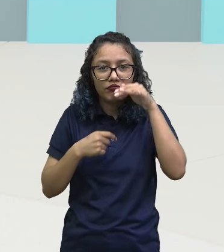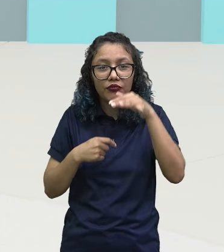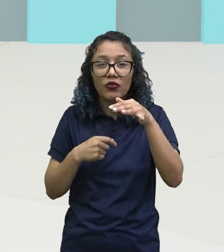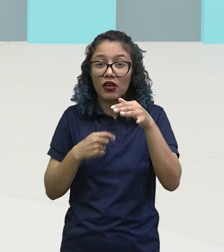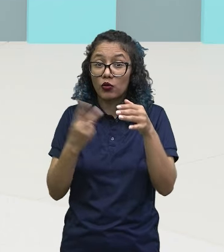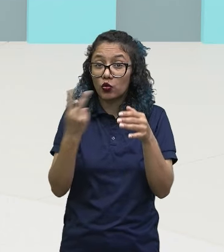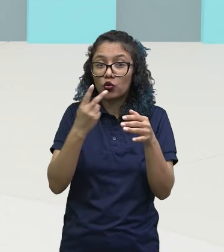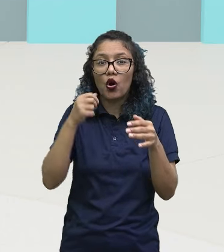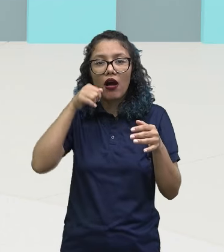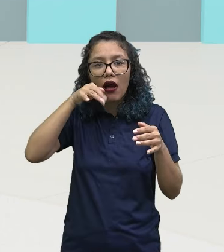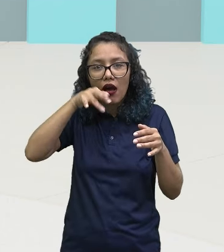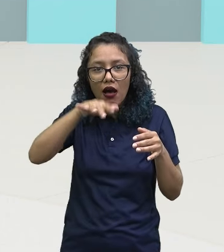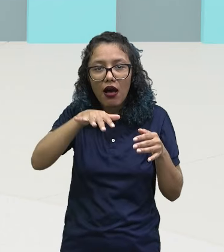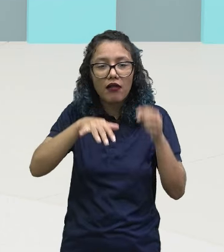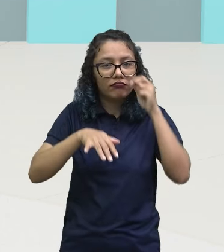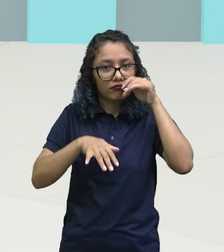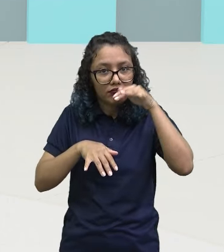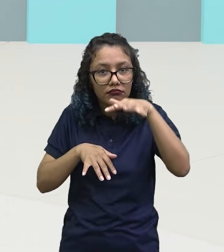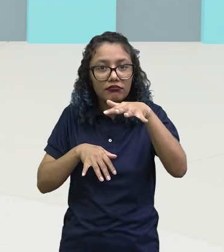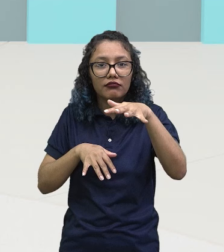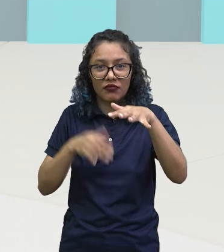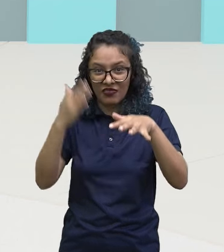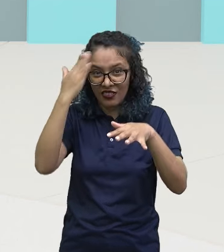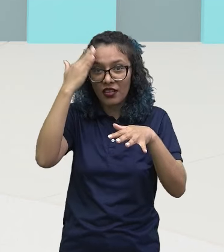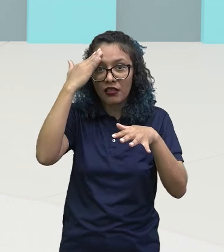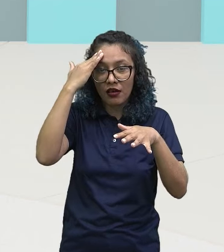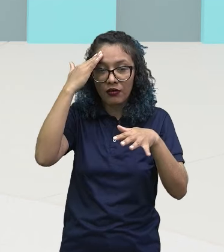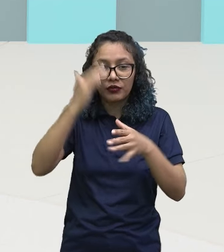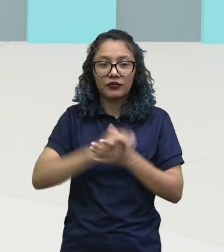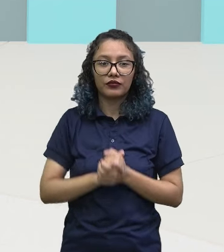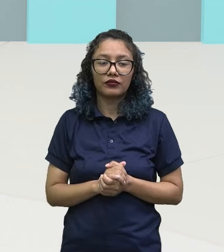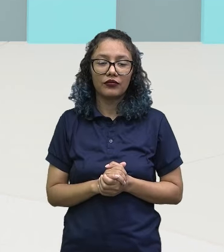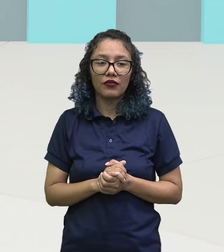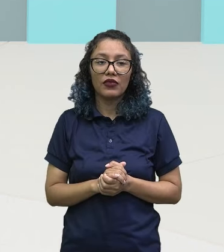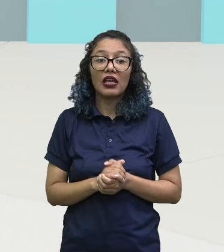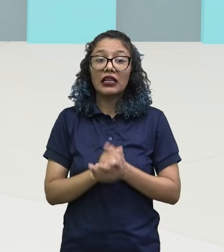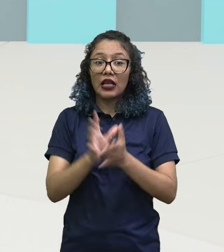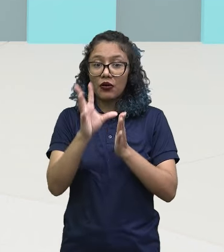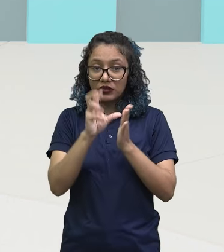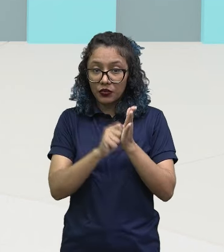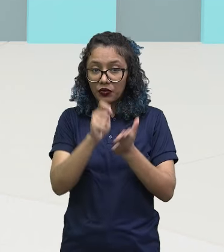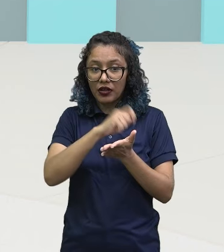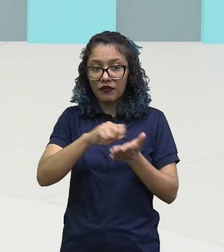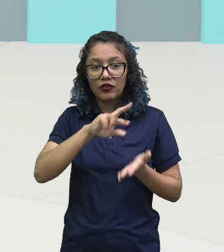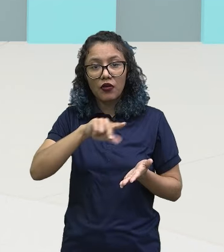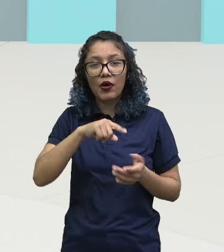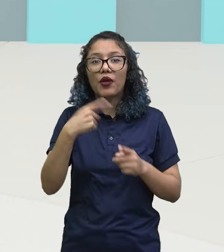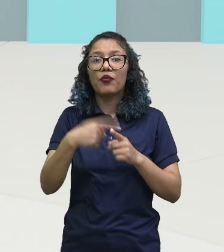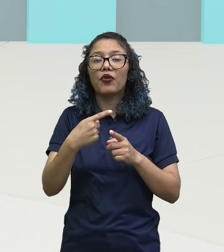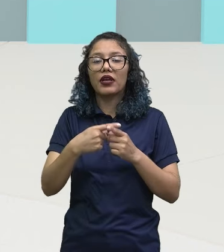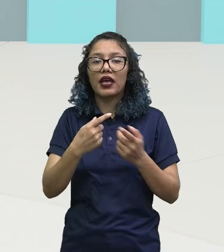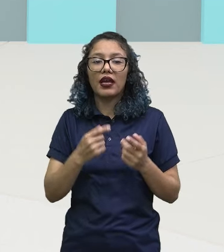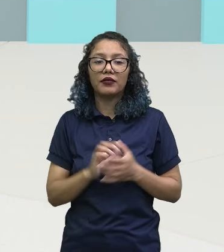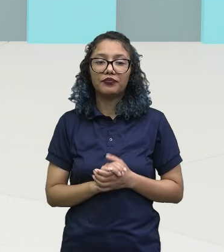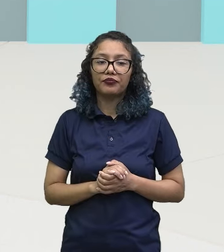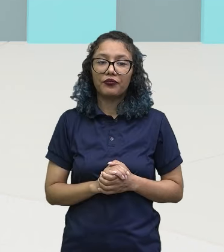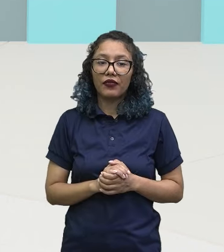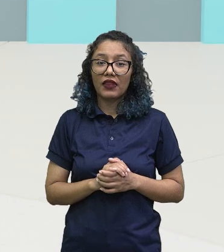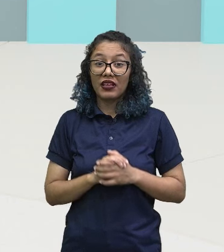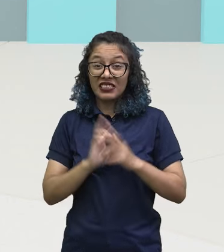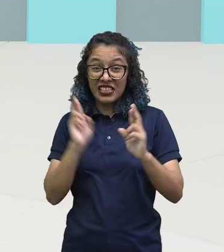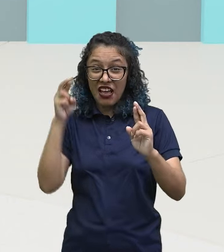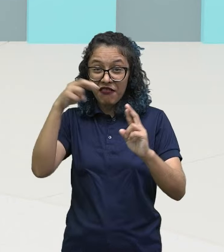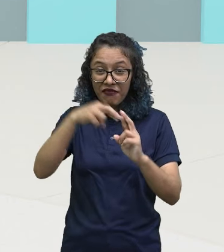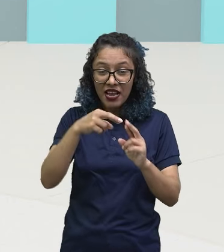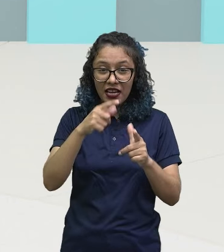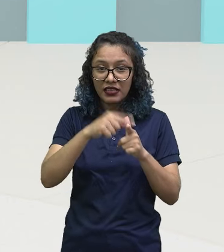Ok? Então, o tio serve para indicar isso. Tio não é acento gráfico porque ele não marca a sílaba tônica. É diferentemente